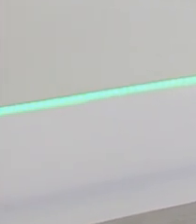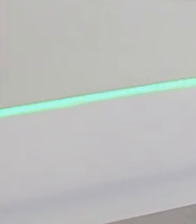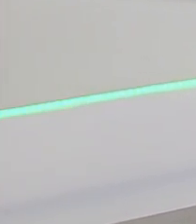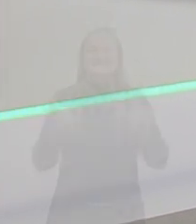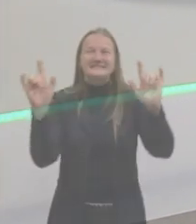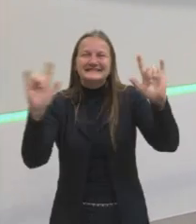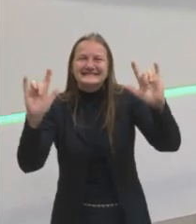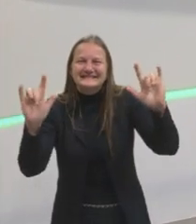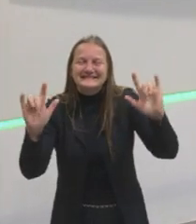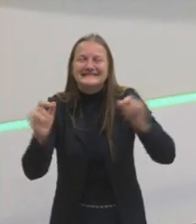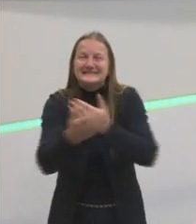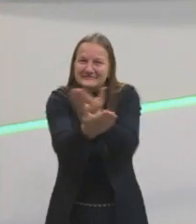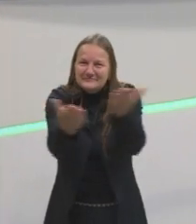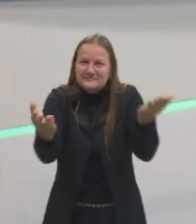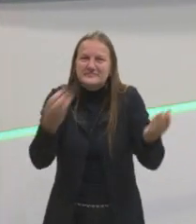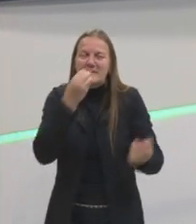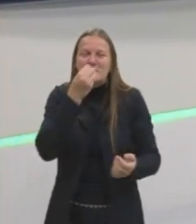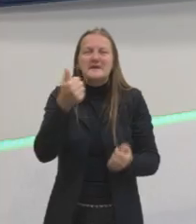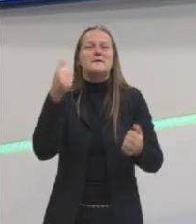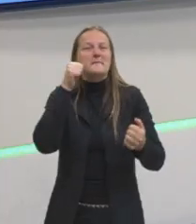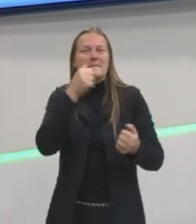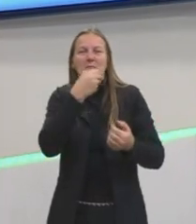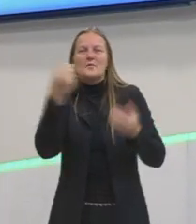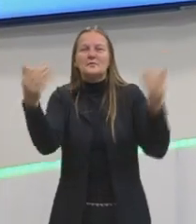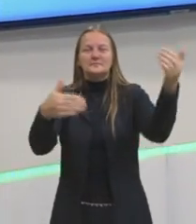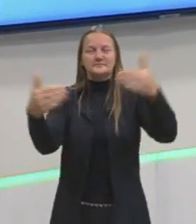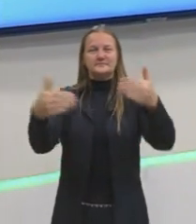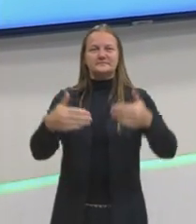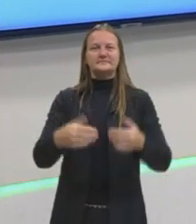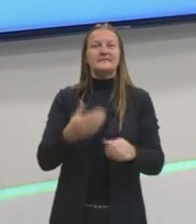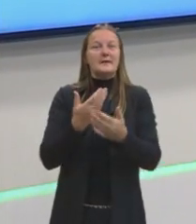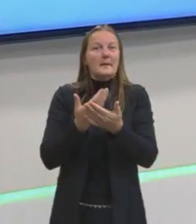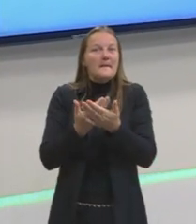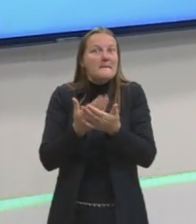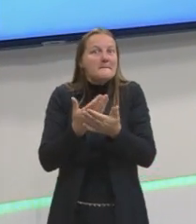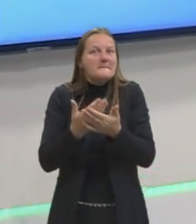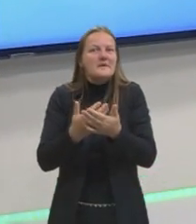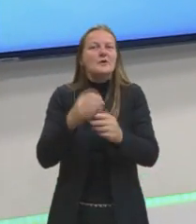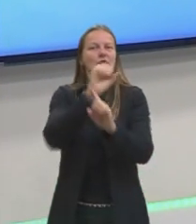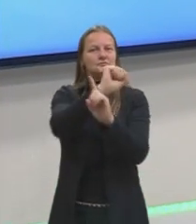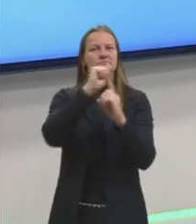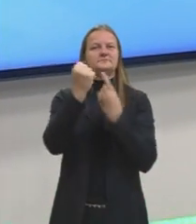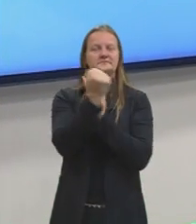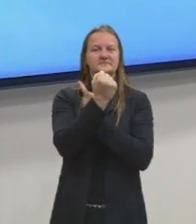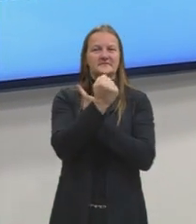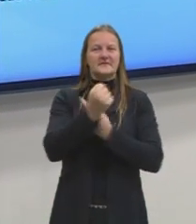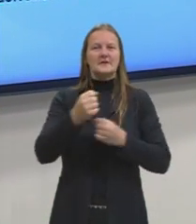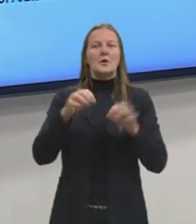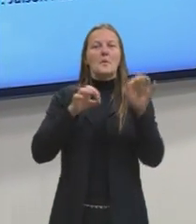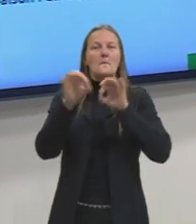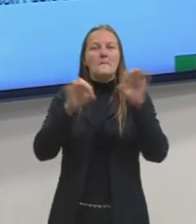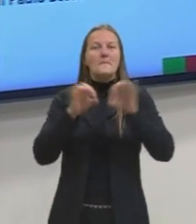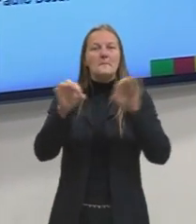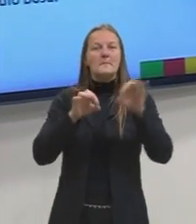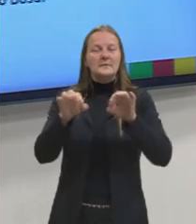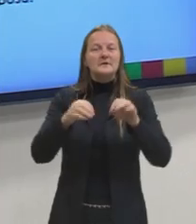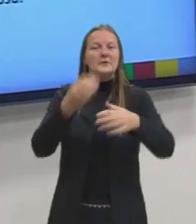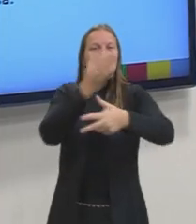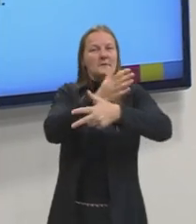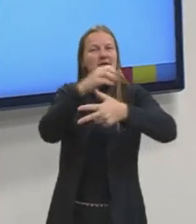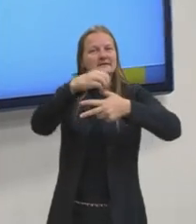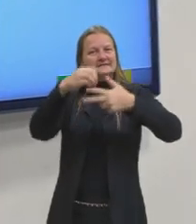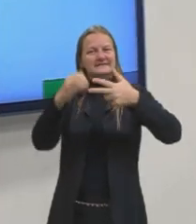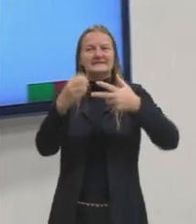fala aí rapaziada tudo bem seja bem-vindo seja bem-vinda mais uma aula de Sociologia desse projeto do